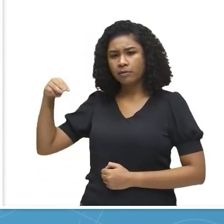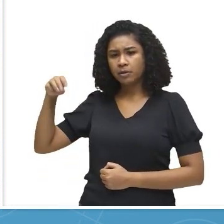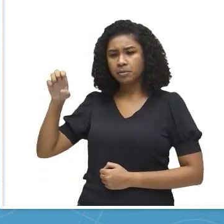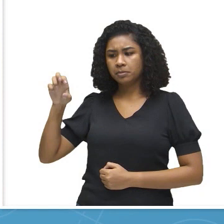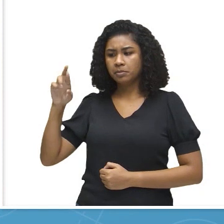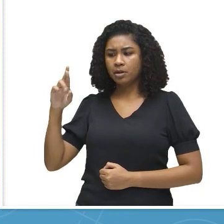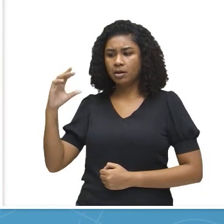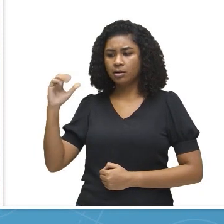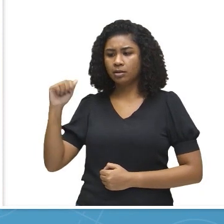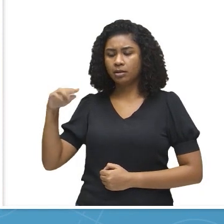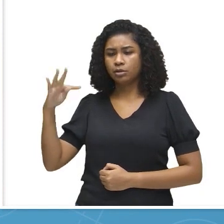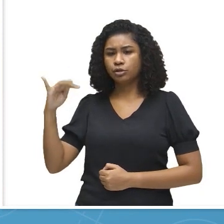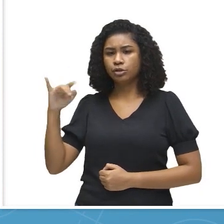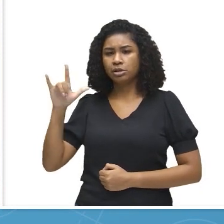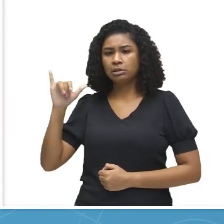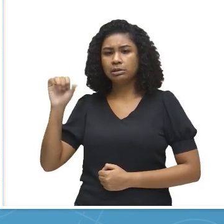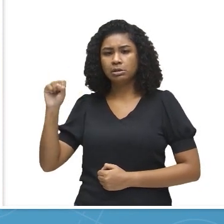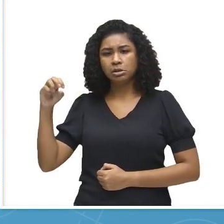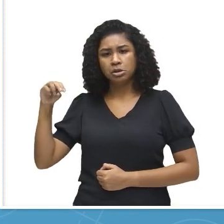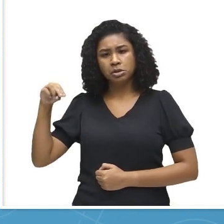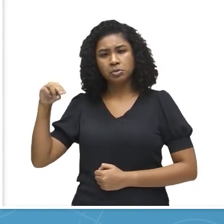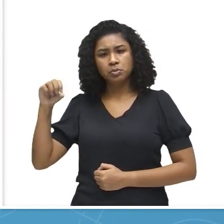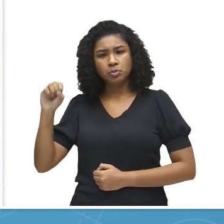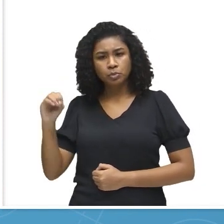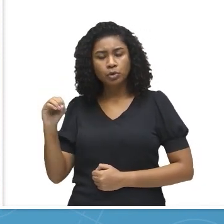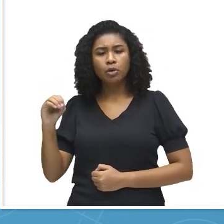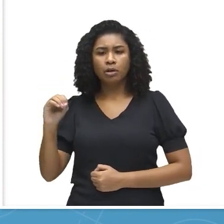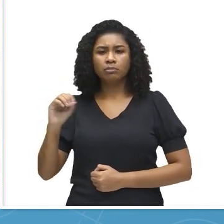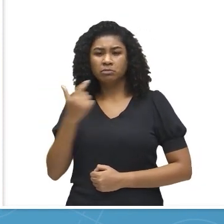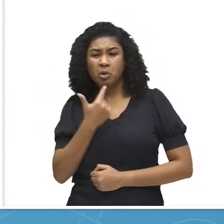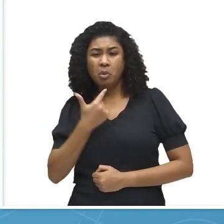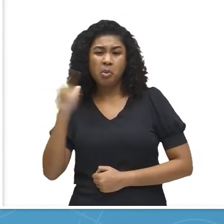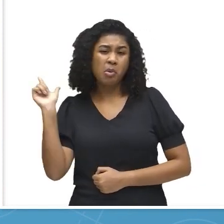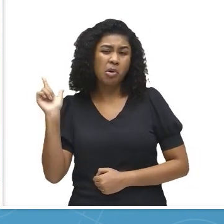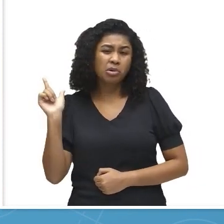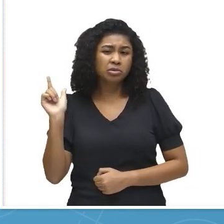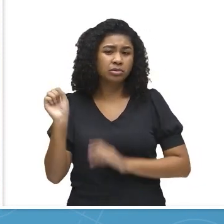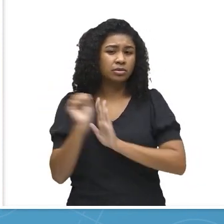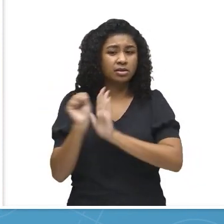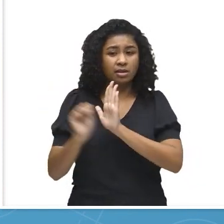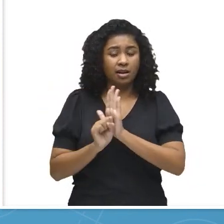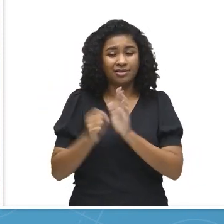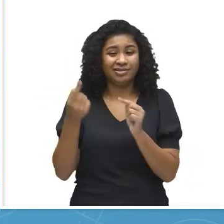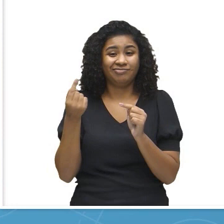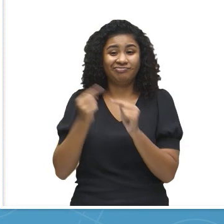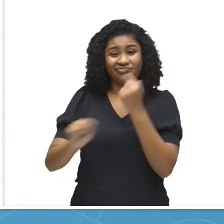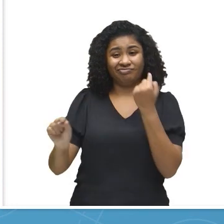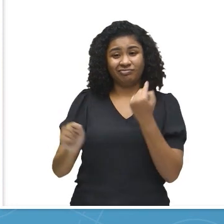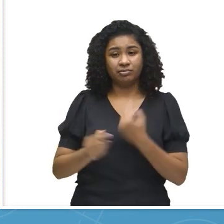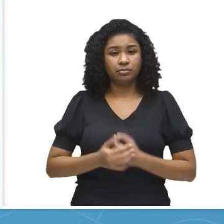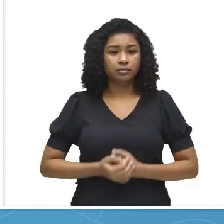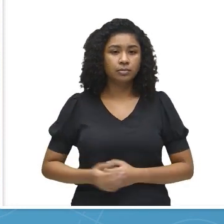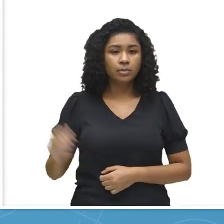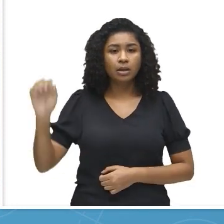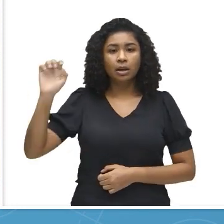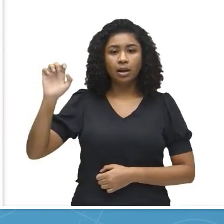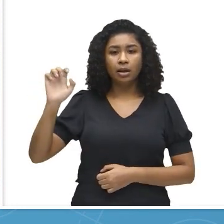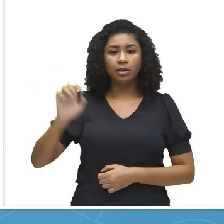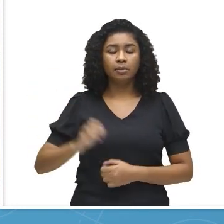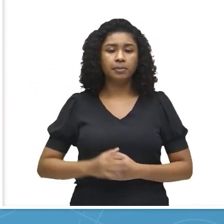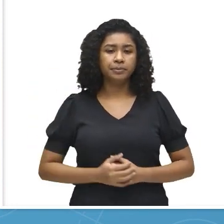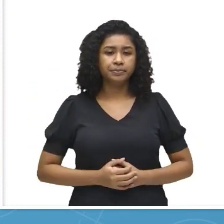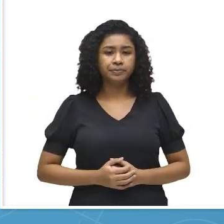no século XV e XVI. E XVII também, então já elimina a alternativa D. E a letra E fala para a gente o